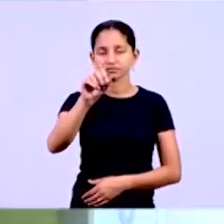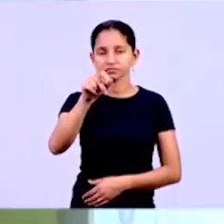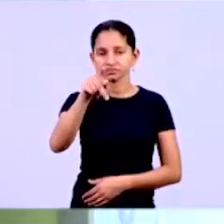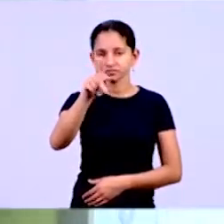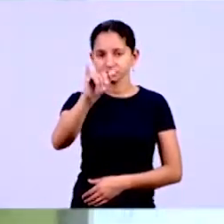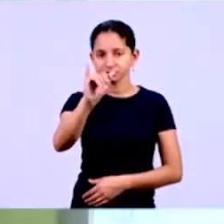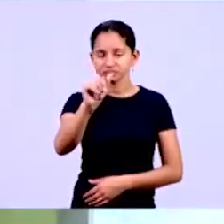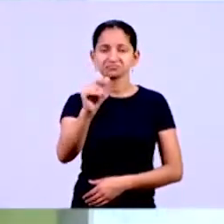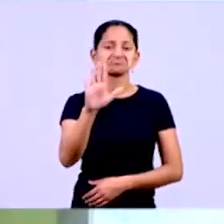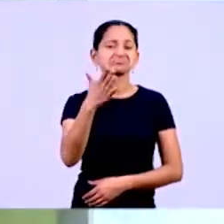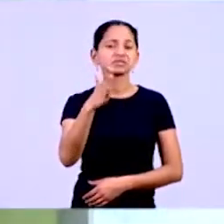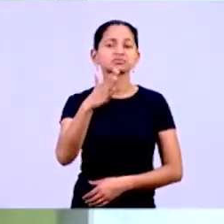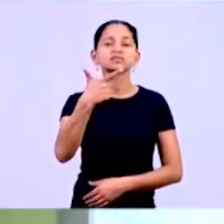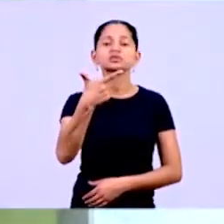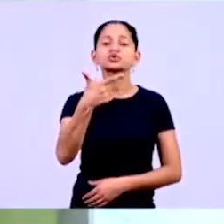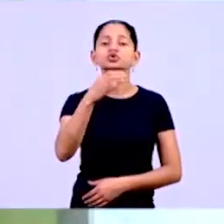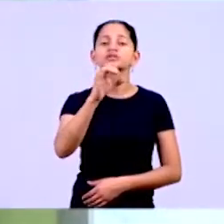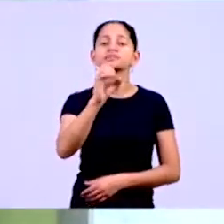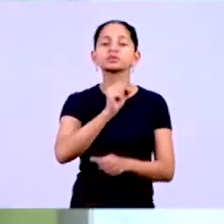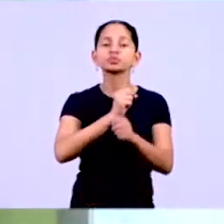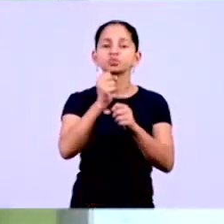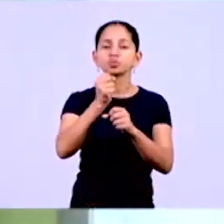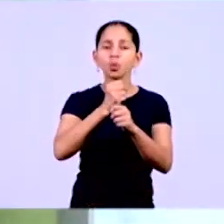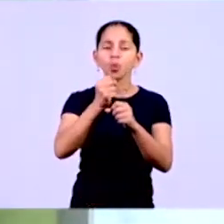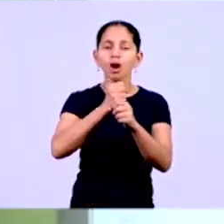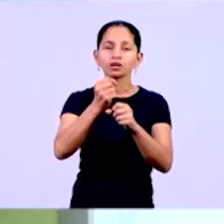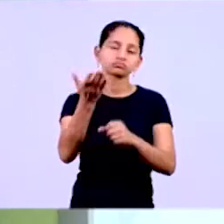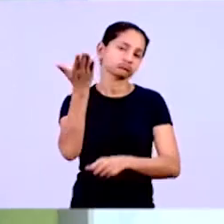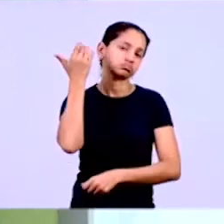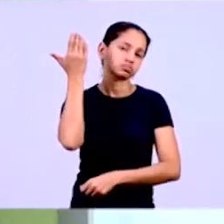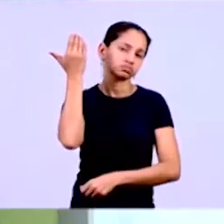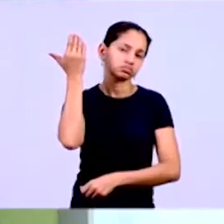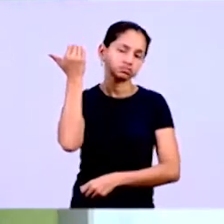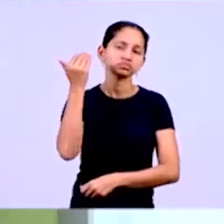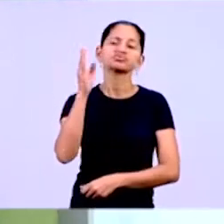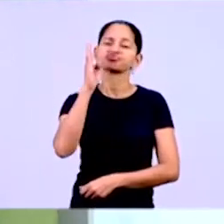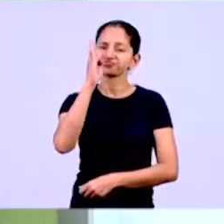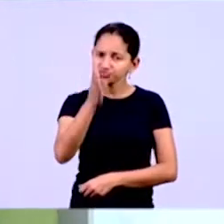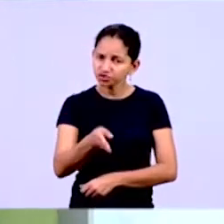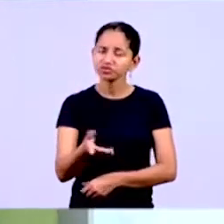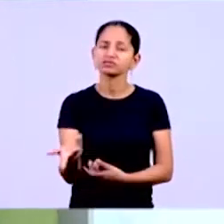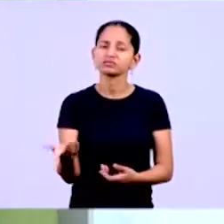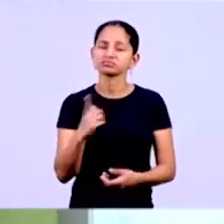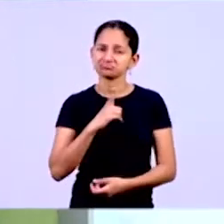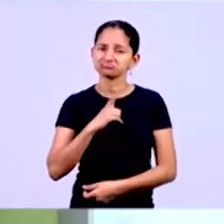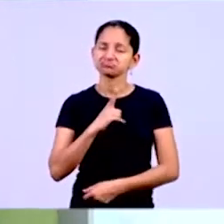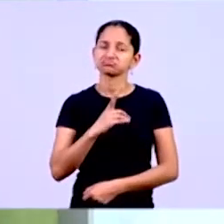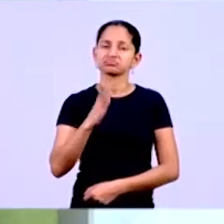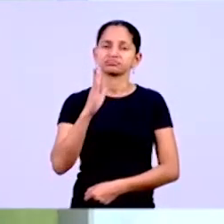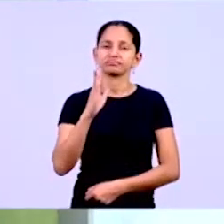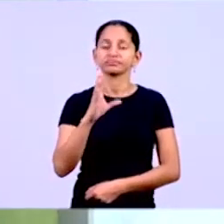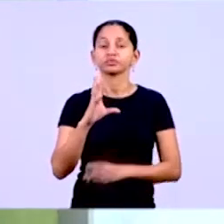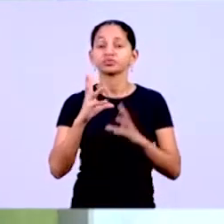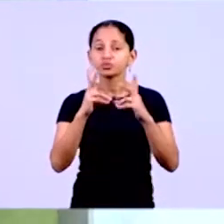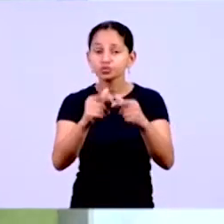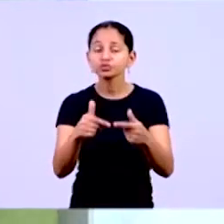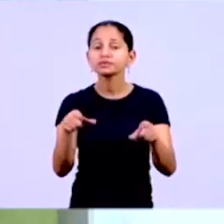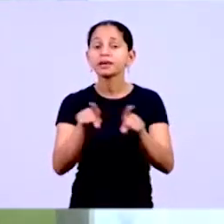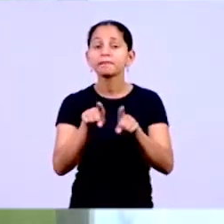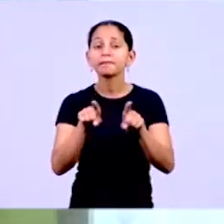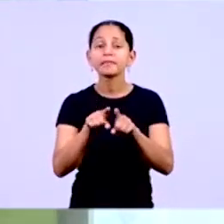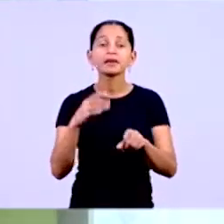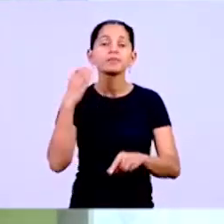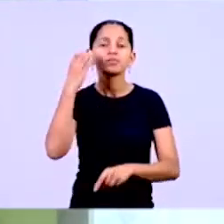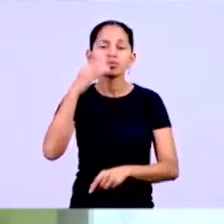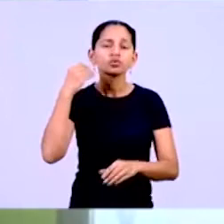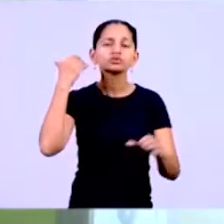né? Final da década de 90 e início dos anos 2000. Os tocadores de música, se lembra do